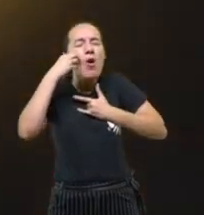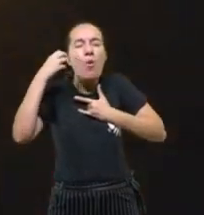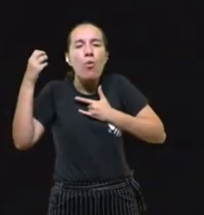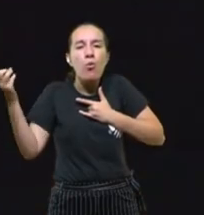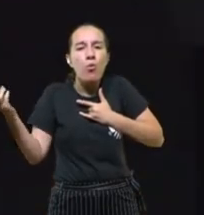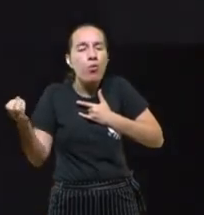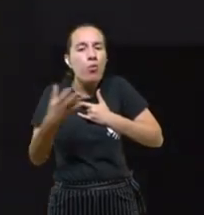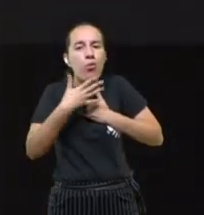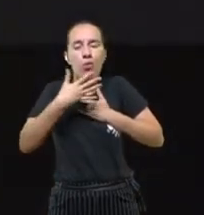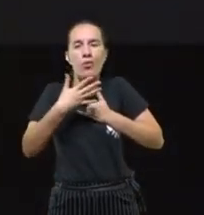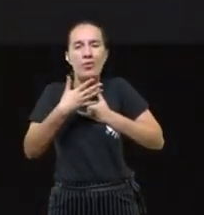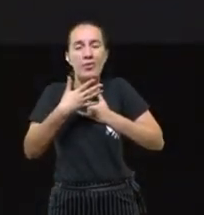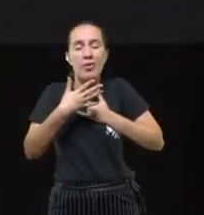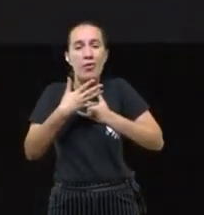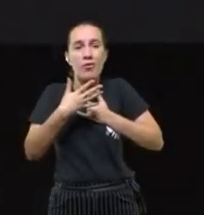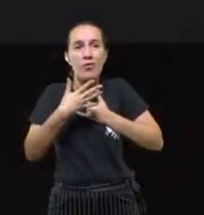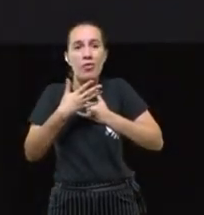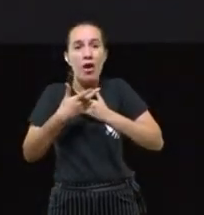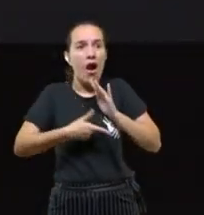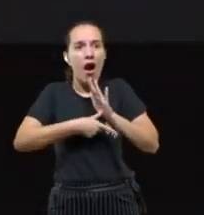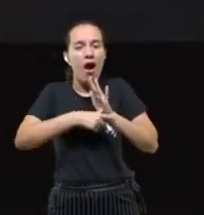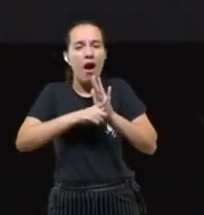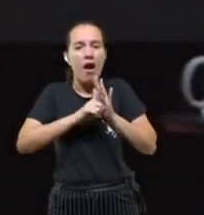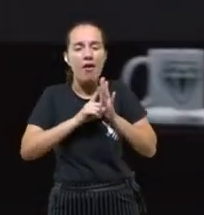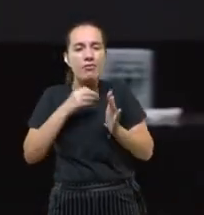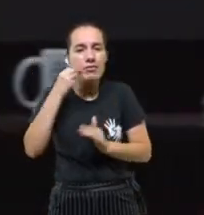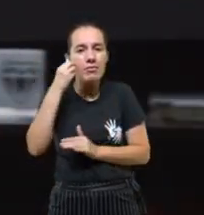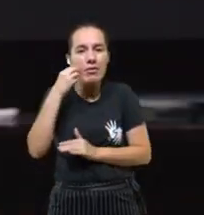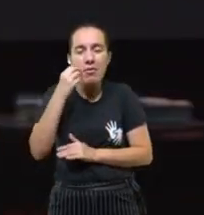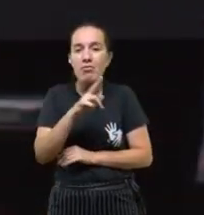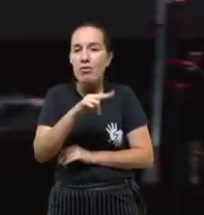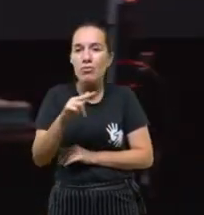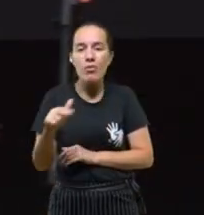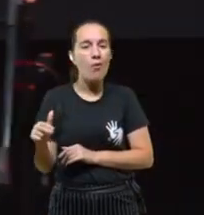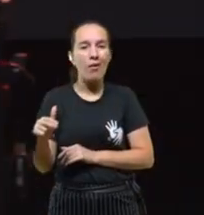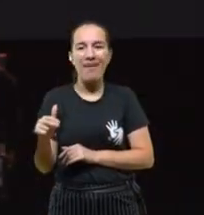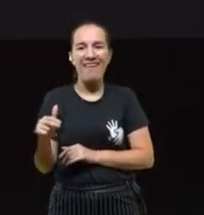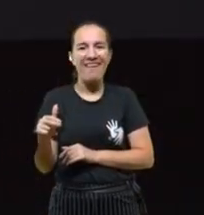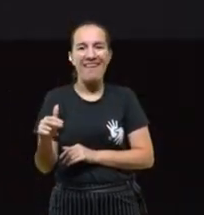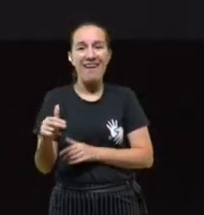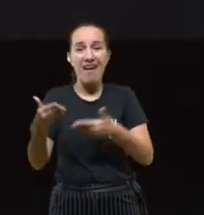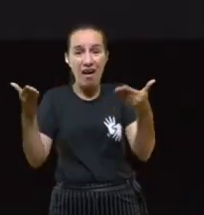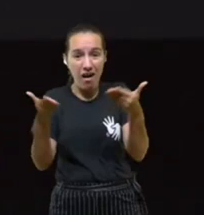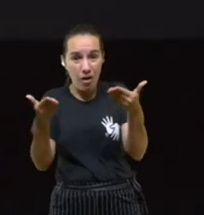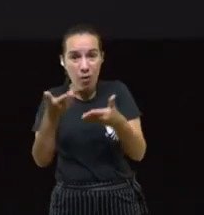nunca experimentei, de entender